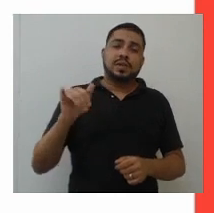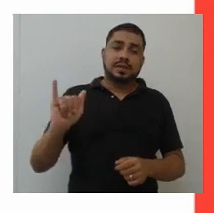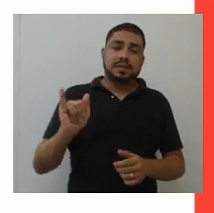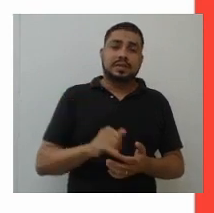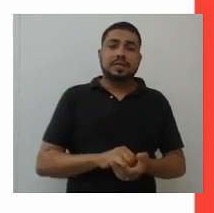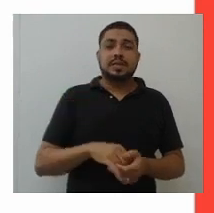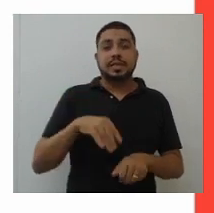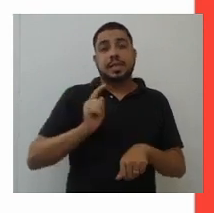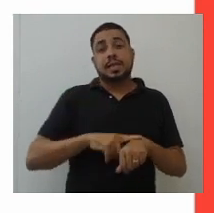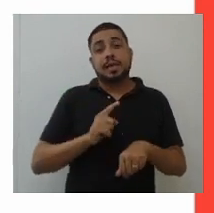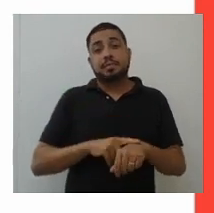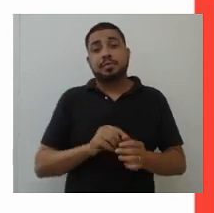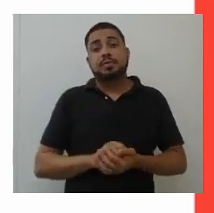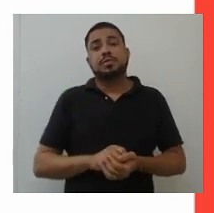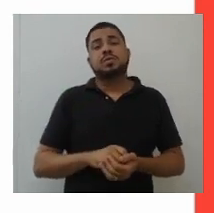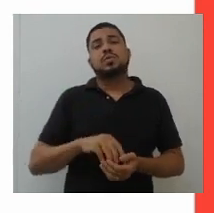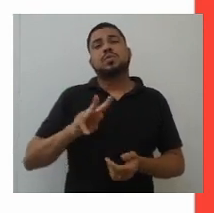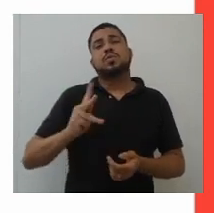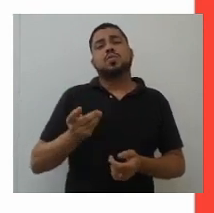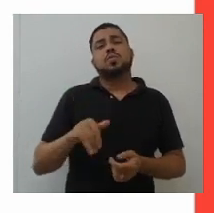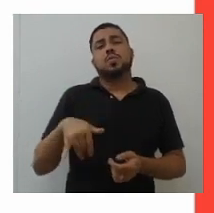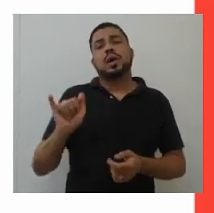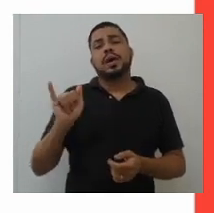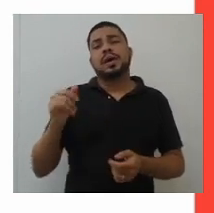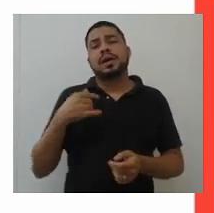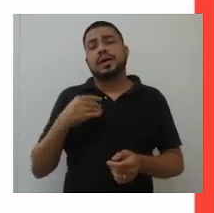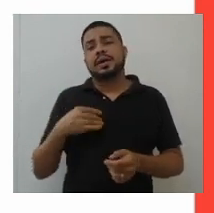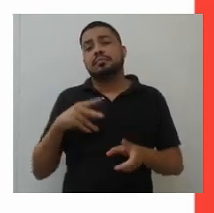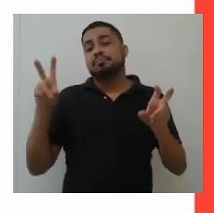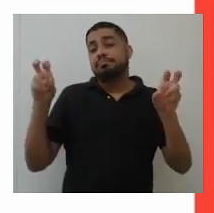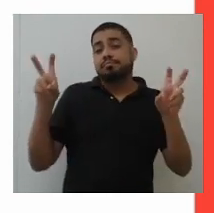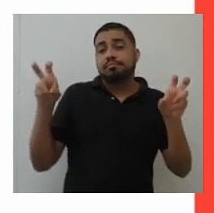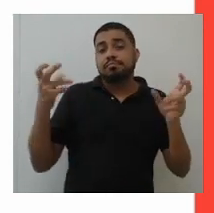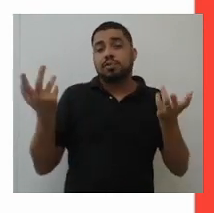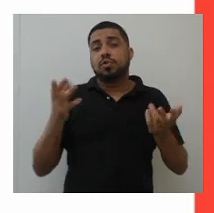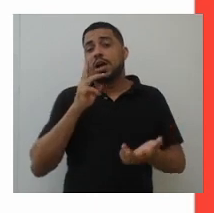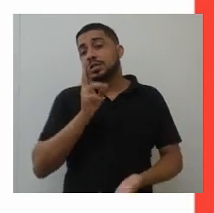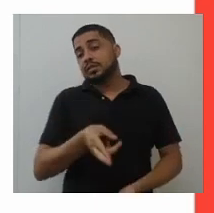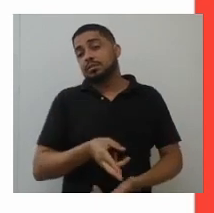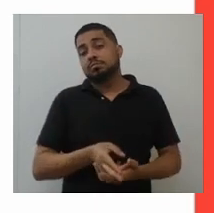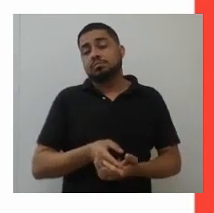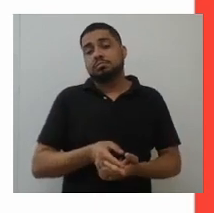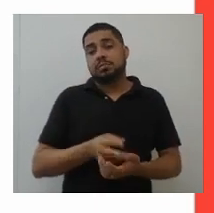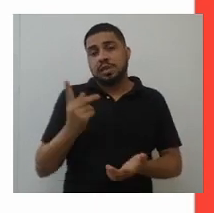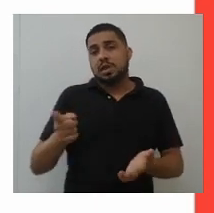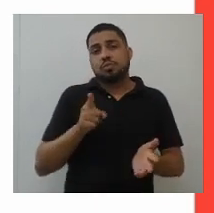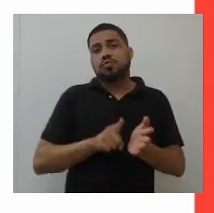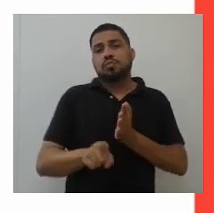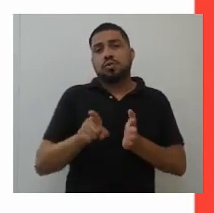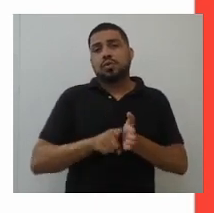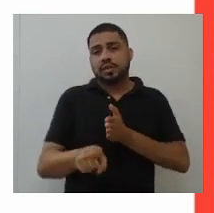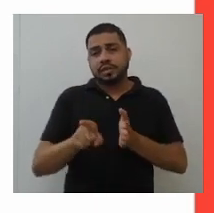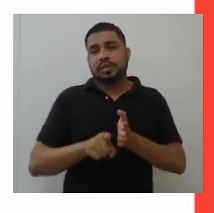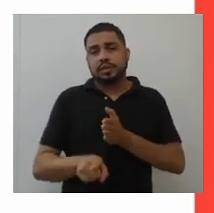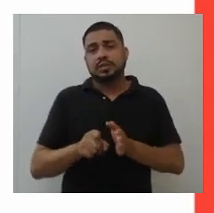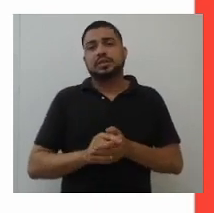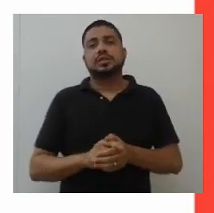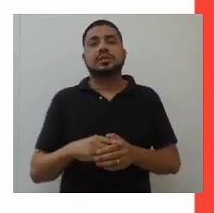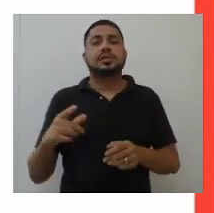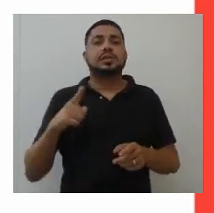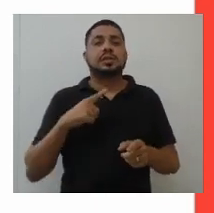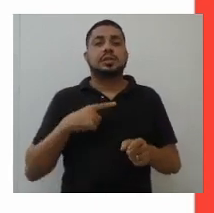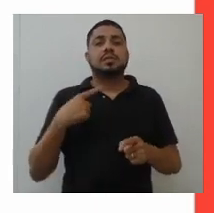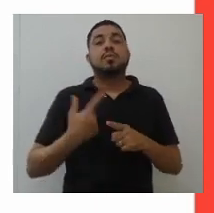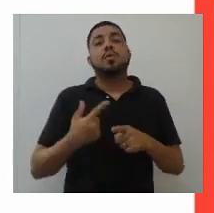birthday? O why eu utilizo para motivo, razão. É um dos porquês da língua inglesa. No inglês eu tenho dois porquês apenas. Um para